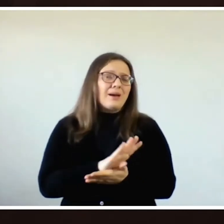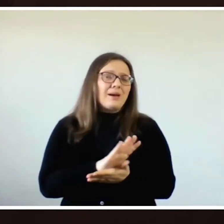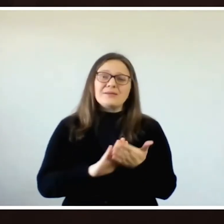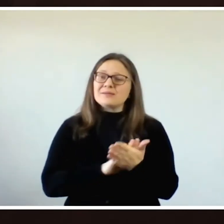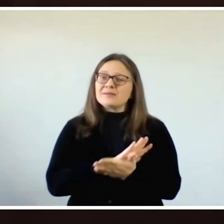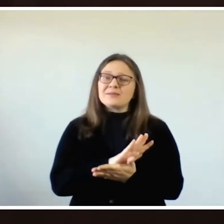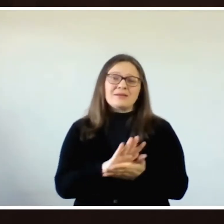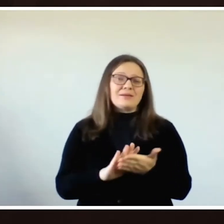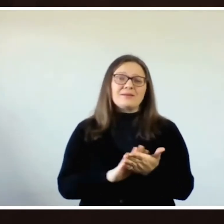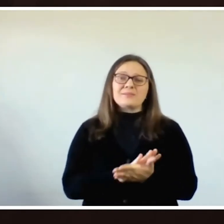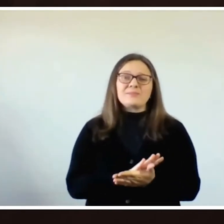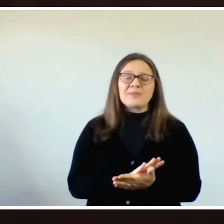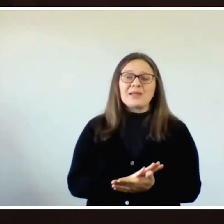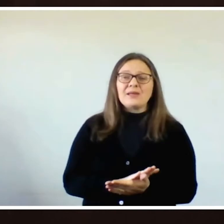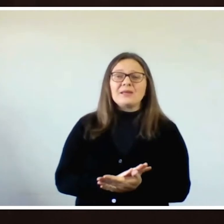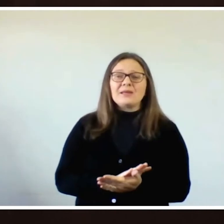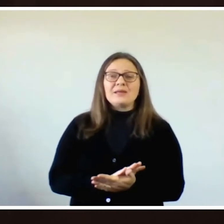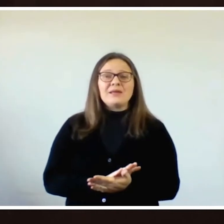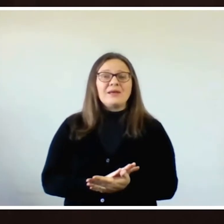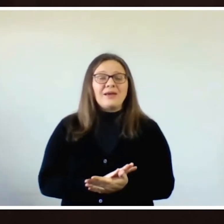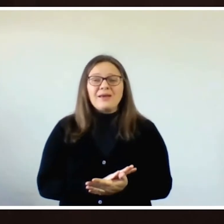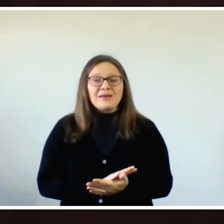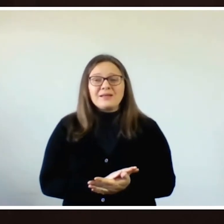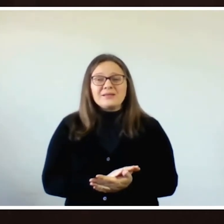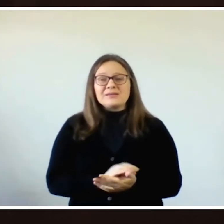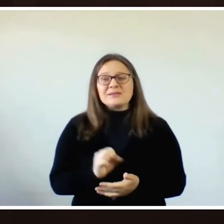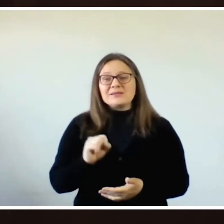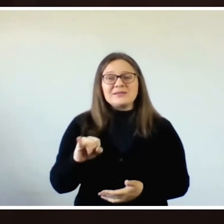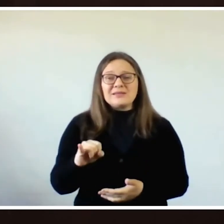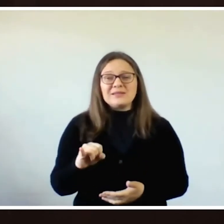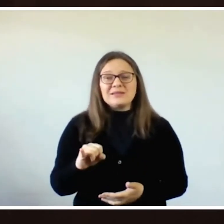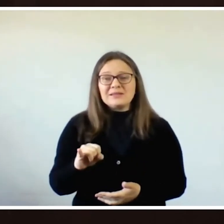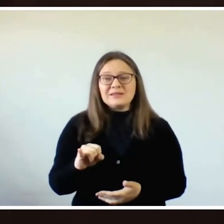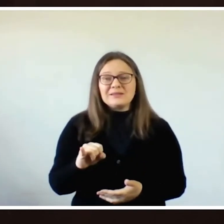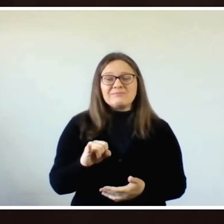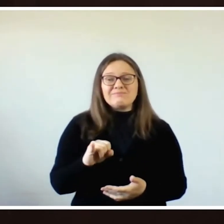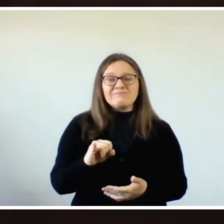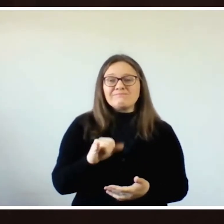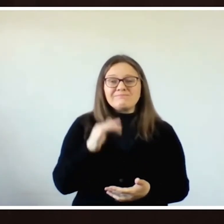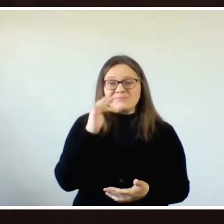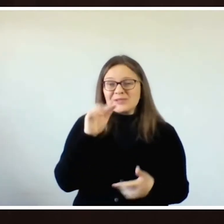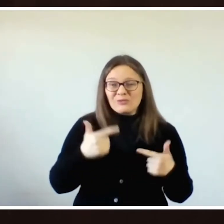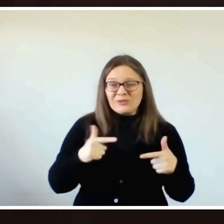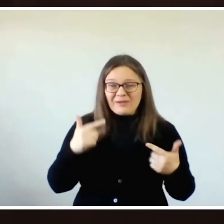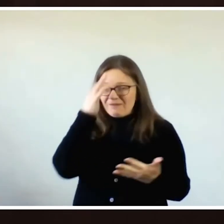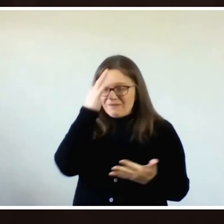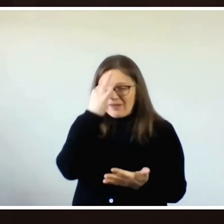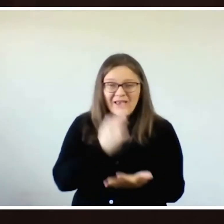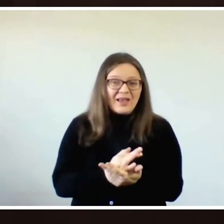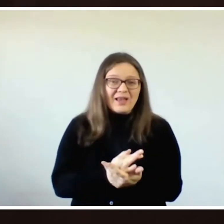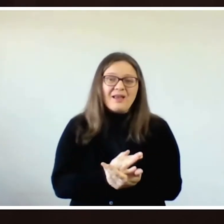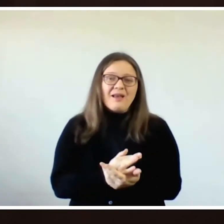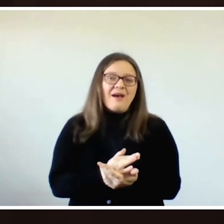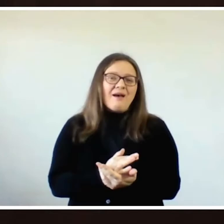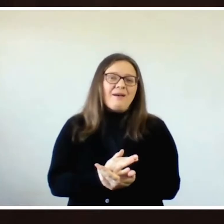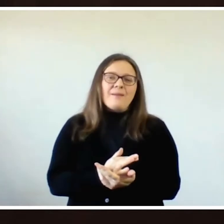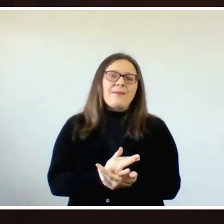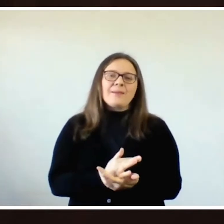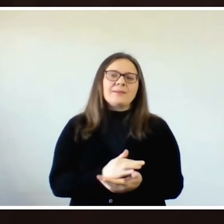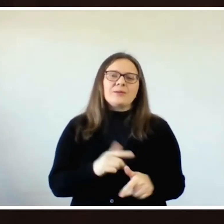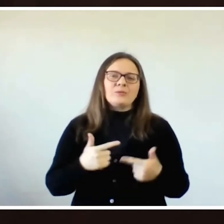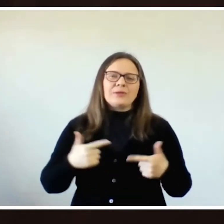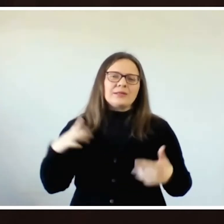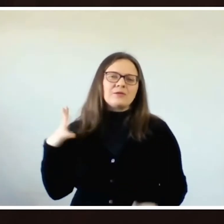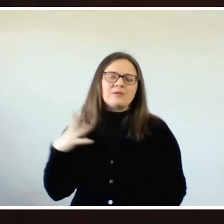não ressuscitou, irmãos, é vã a nossa fé. Mas graças a Deus Ele não conseguiu derrubar, não, porque nós